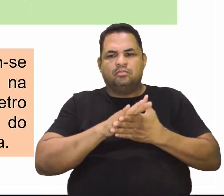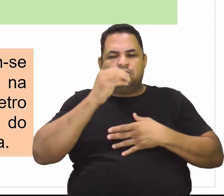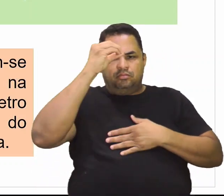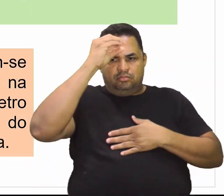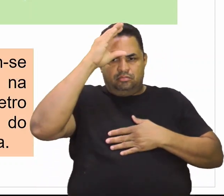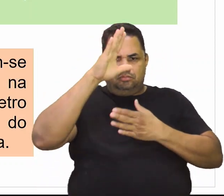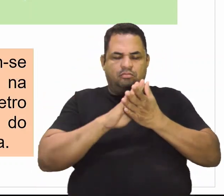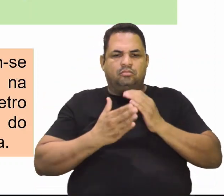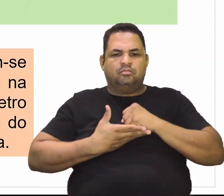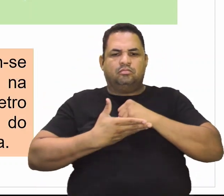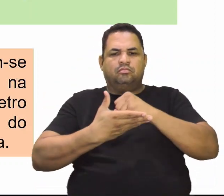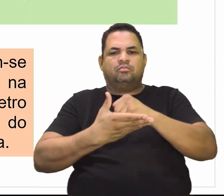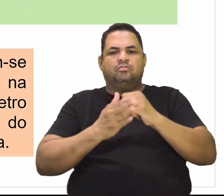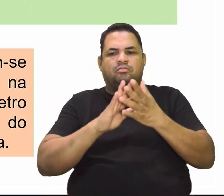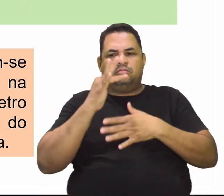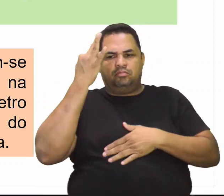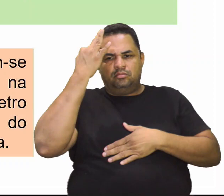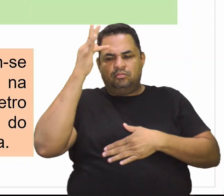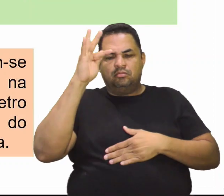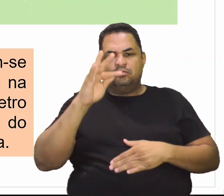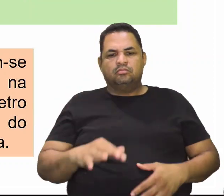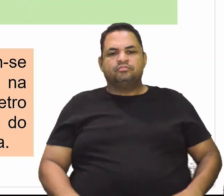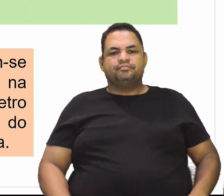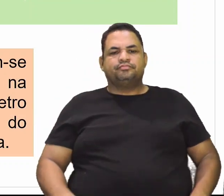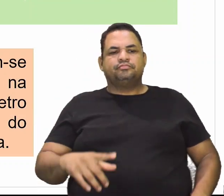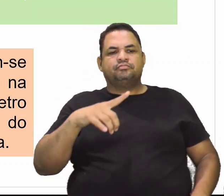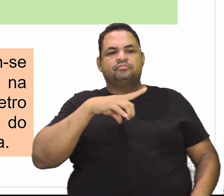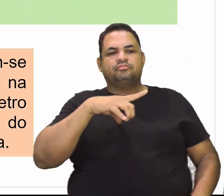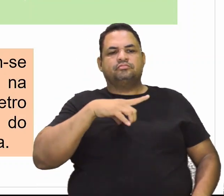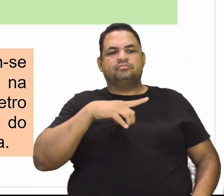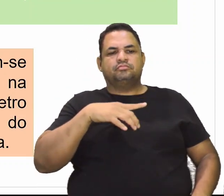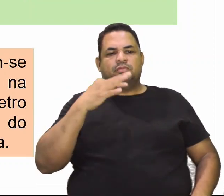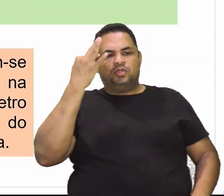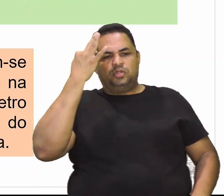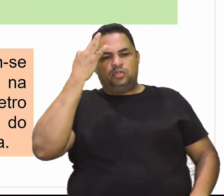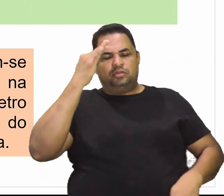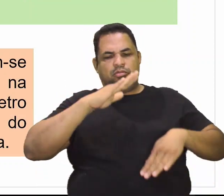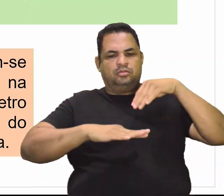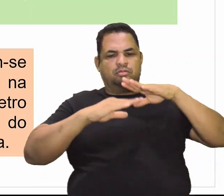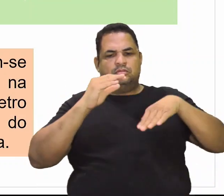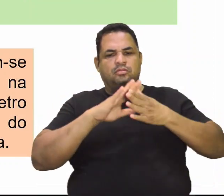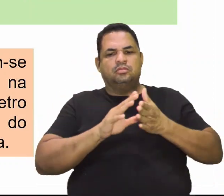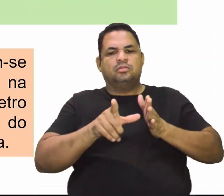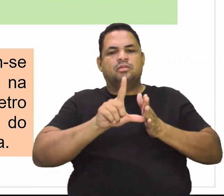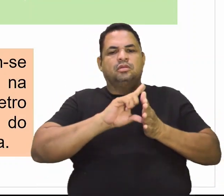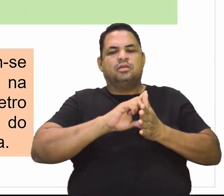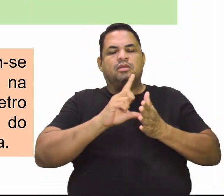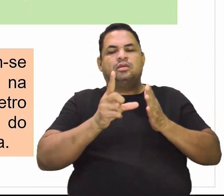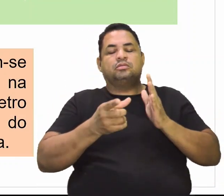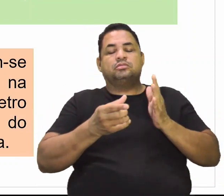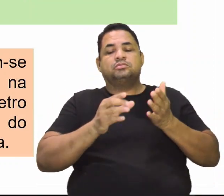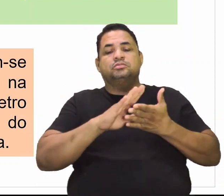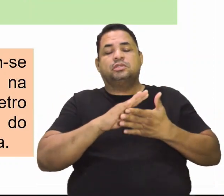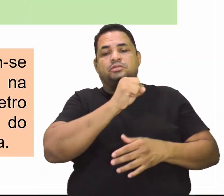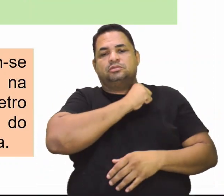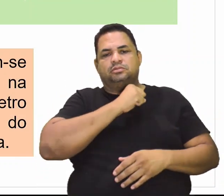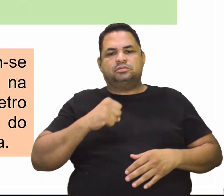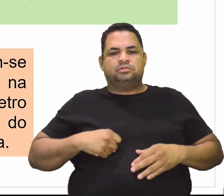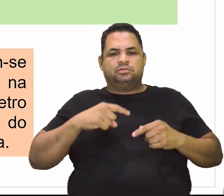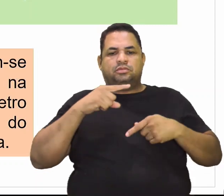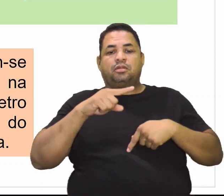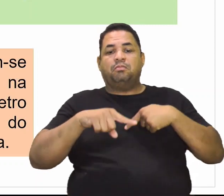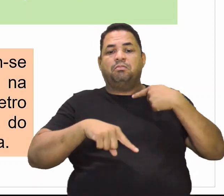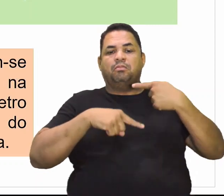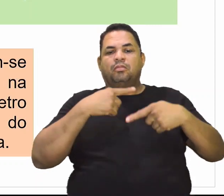que aprofundou a filosofia. Existem os filósofos pré-socráticos e existem os filósofos pós-socráticos. Então ele